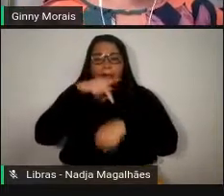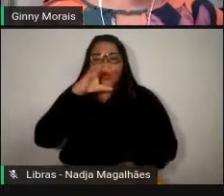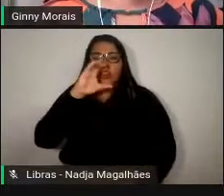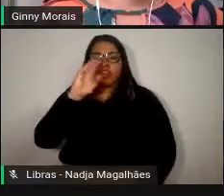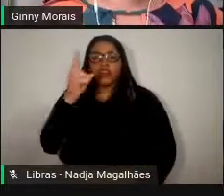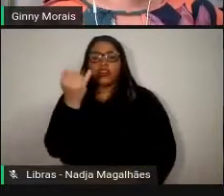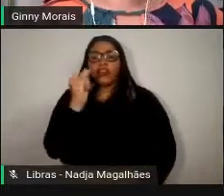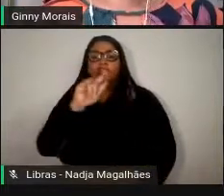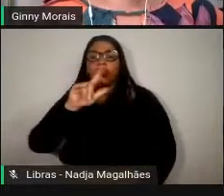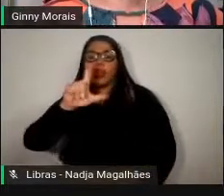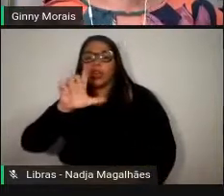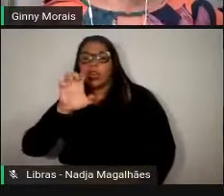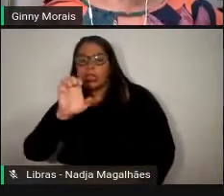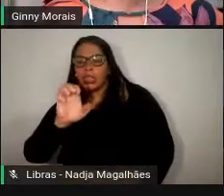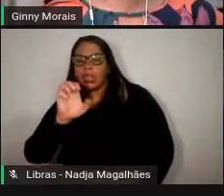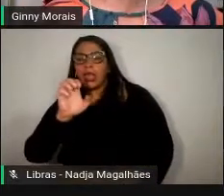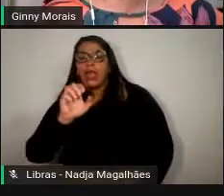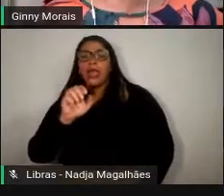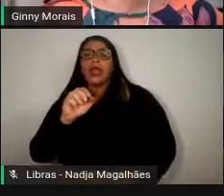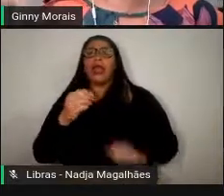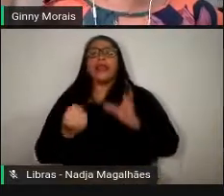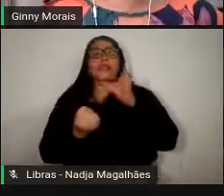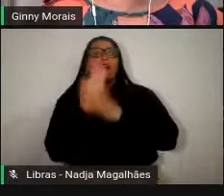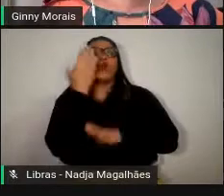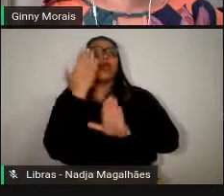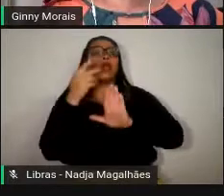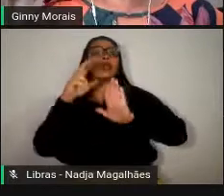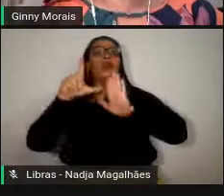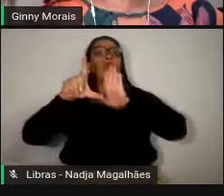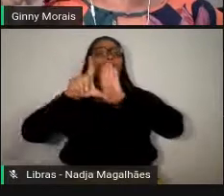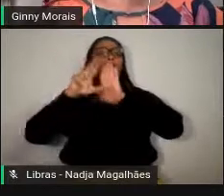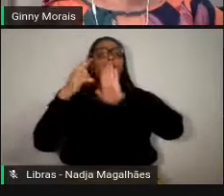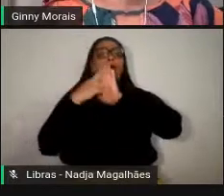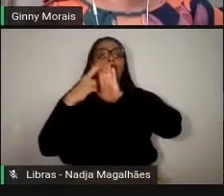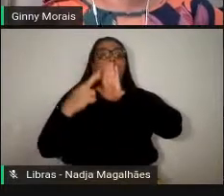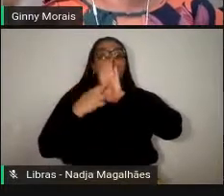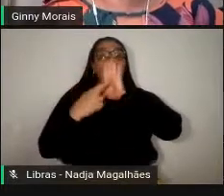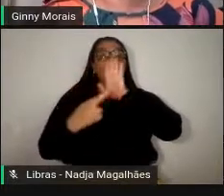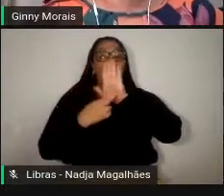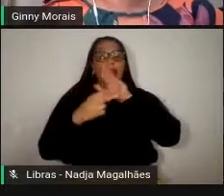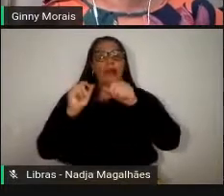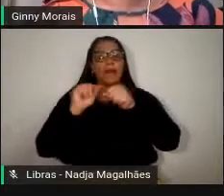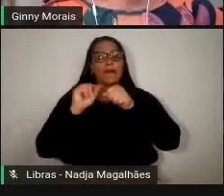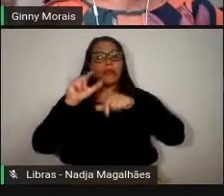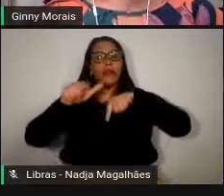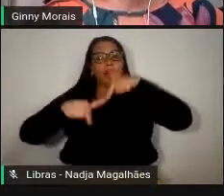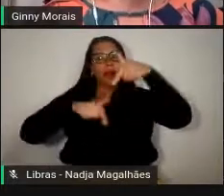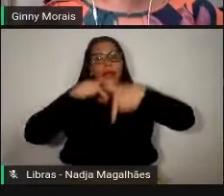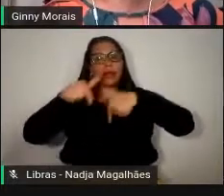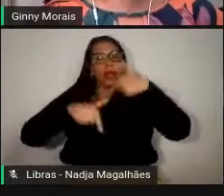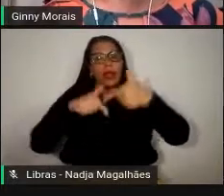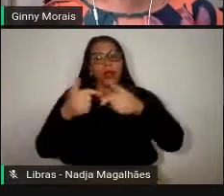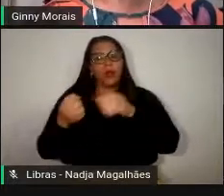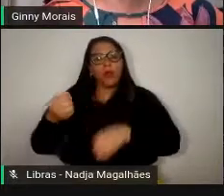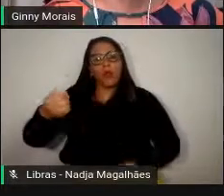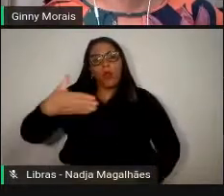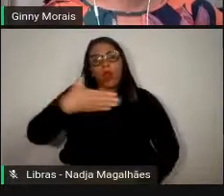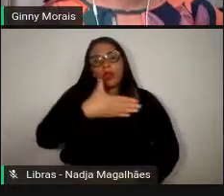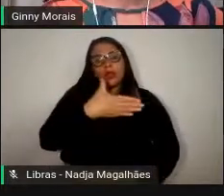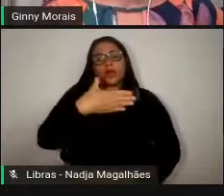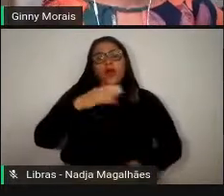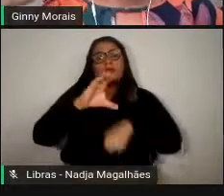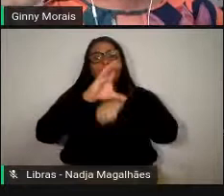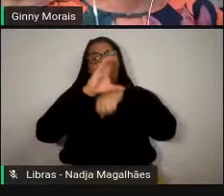numa sessão em que eles estavam elaborando regras para fazer, né, para elaborar uma nova Constituição do